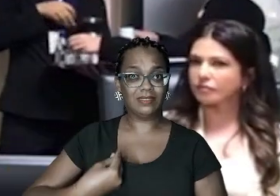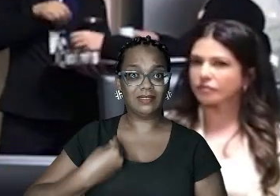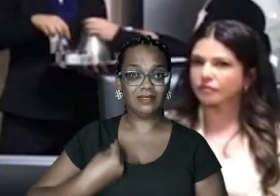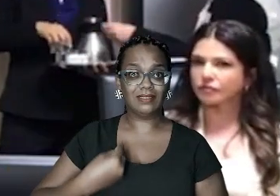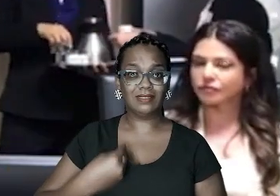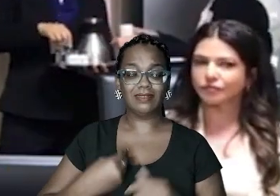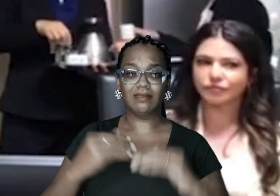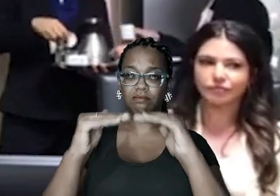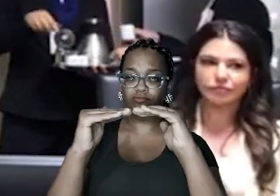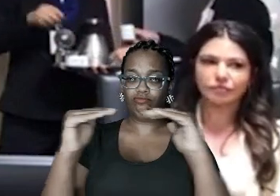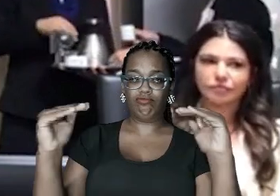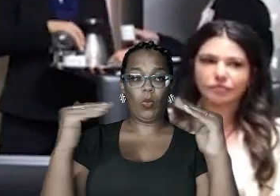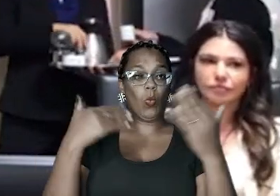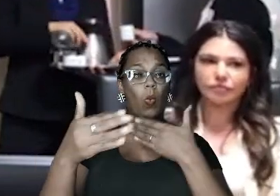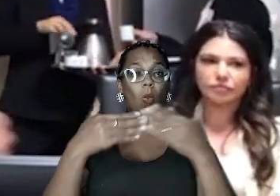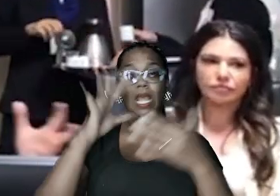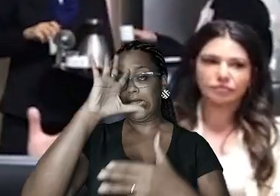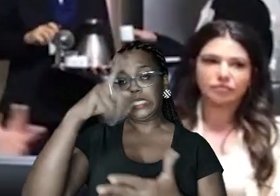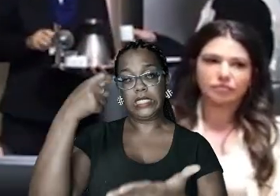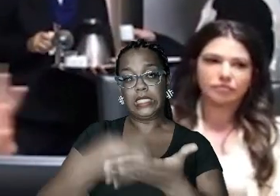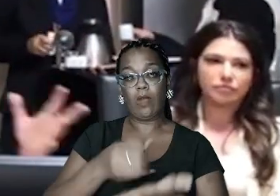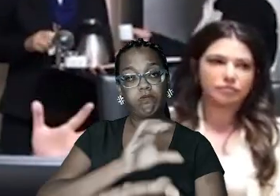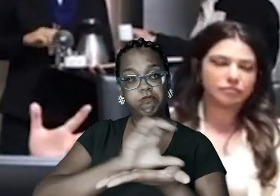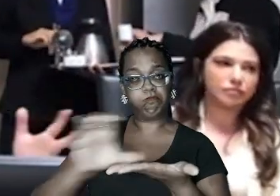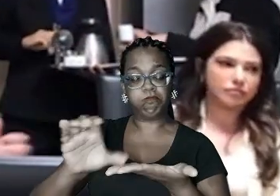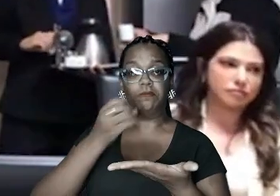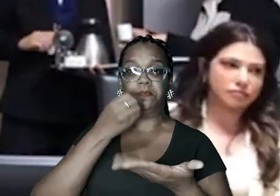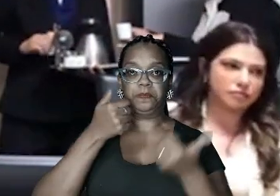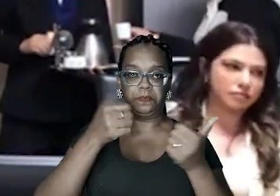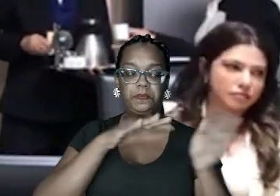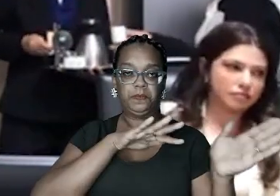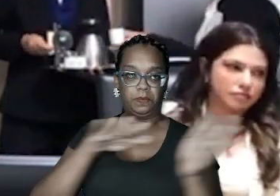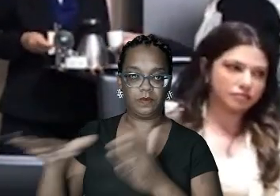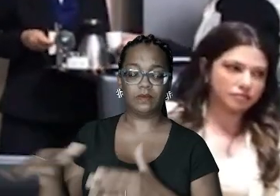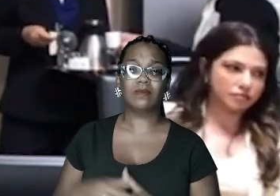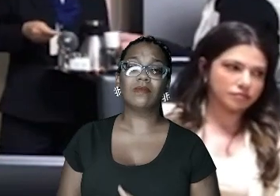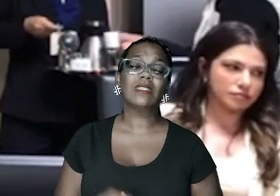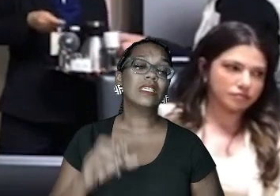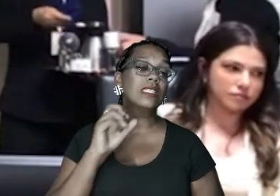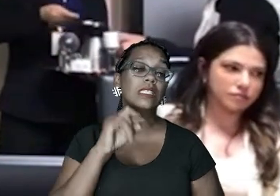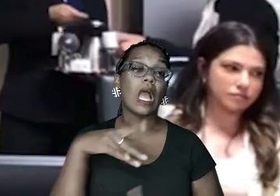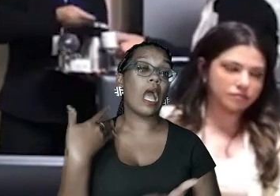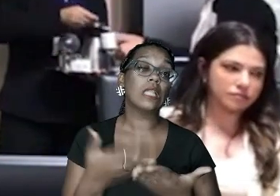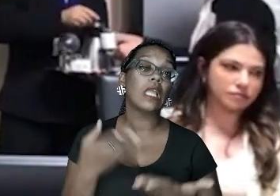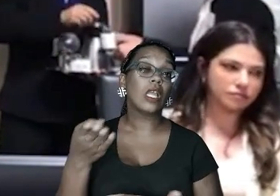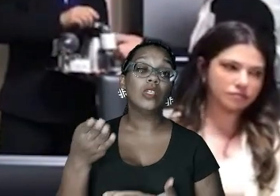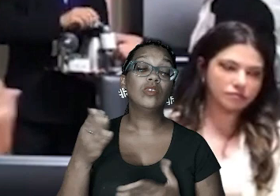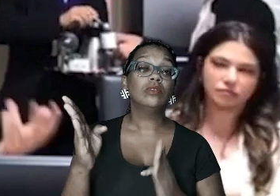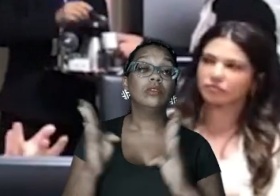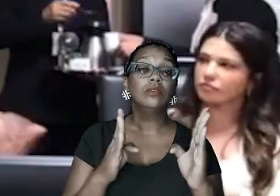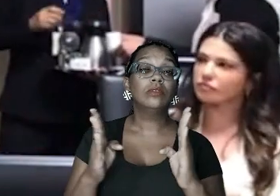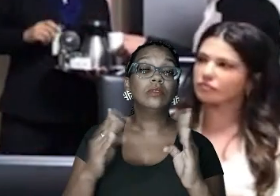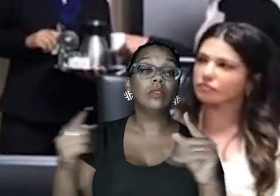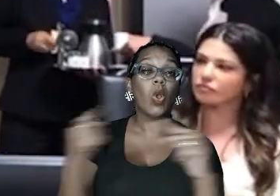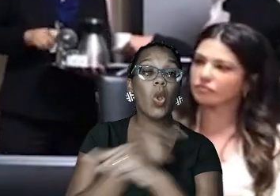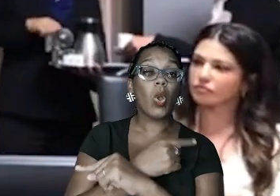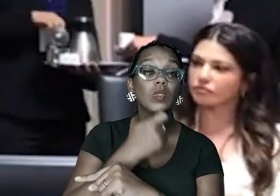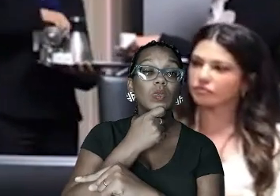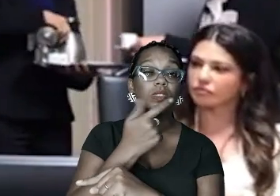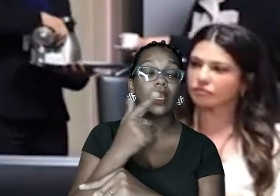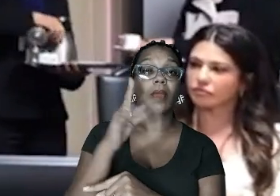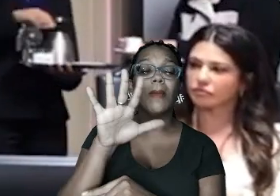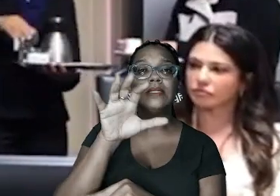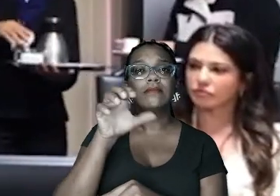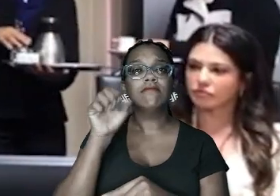relevo que que devem estar presentes em termos de simetria para qualquer decisão com esse de investimento pois bem se até Isso não é um algo